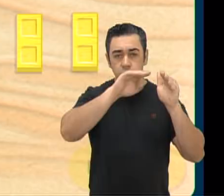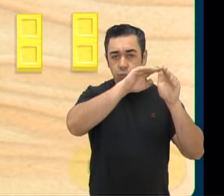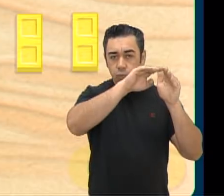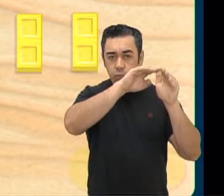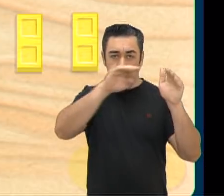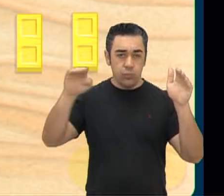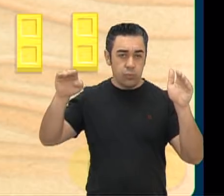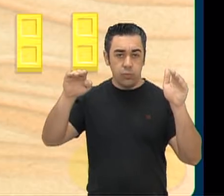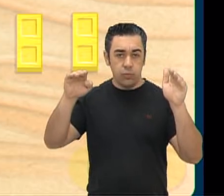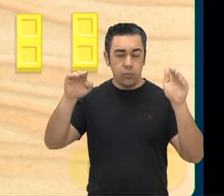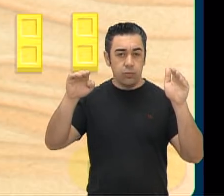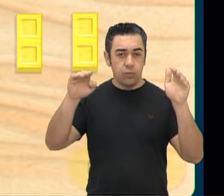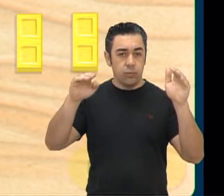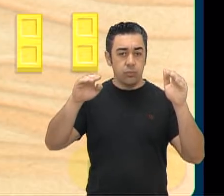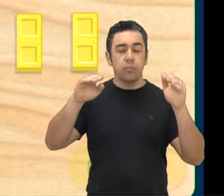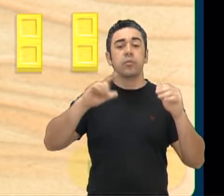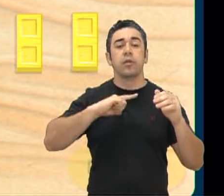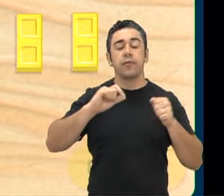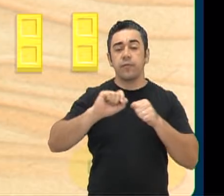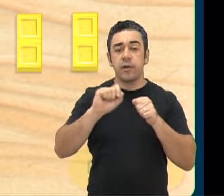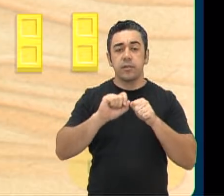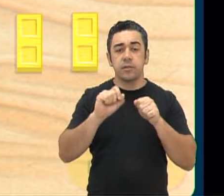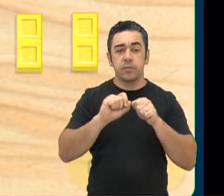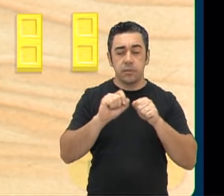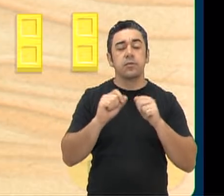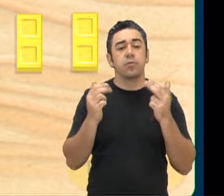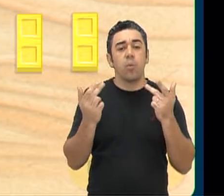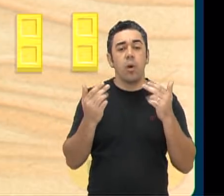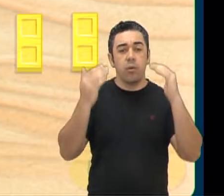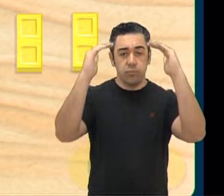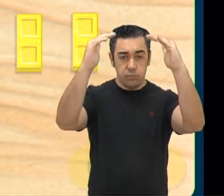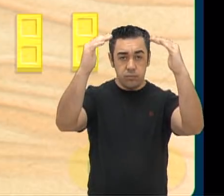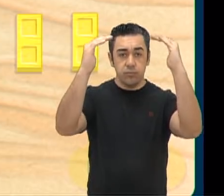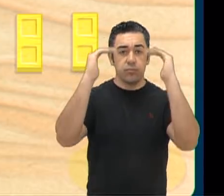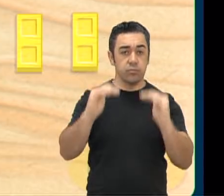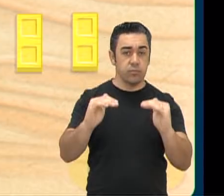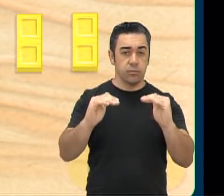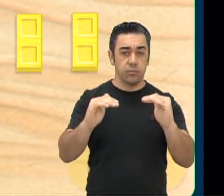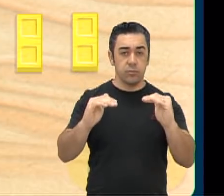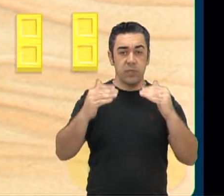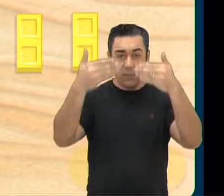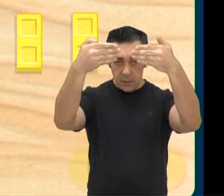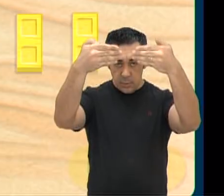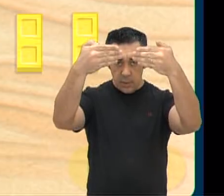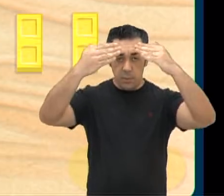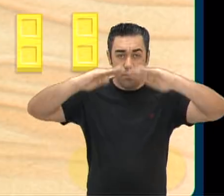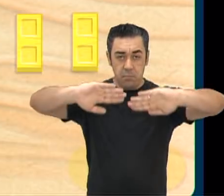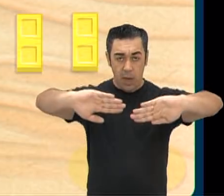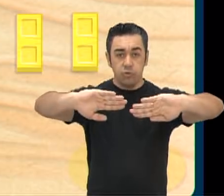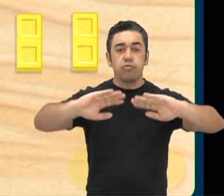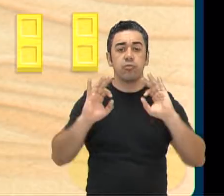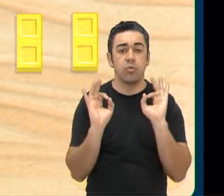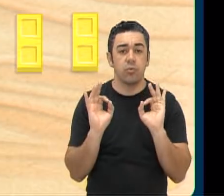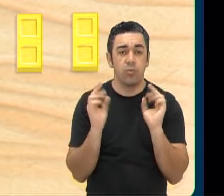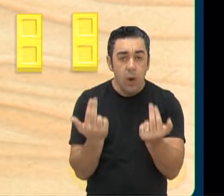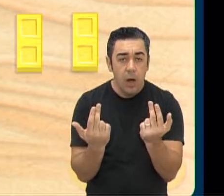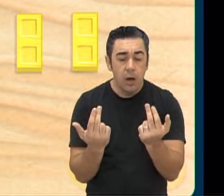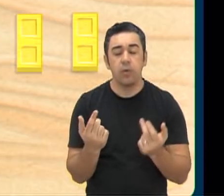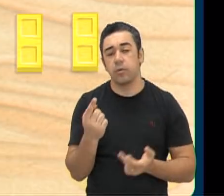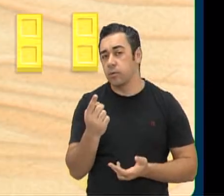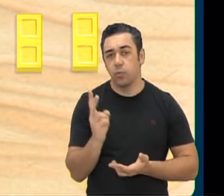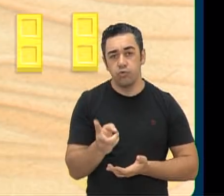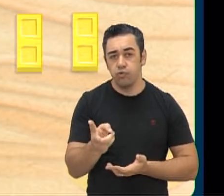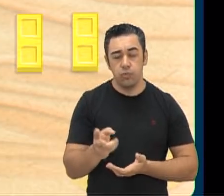forma de você fazer o reflexo dela. Agora, o eixo de simetria está na horizontal, mas a ideia de simetria